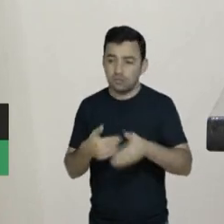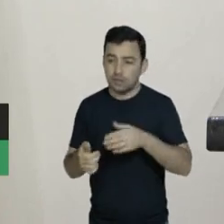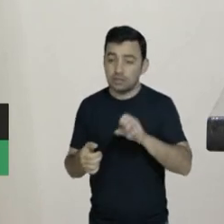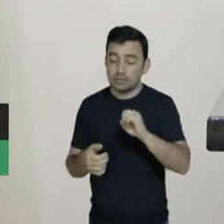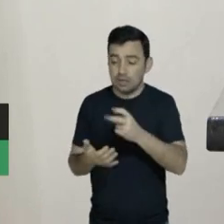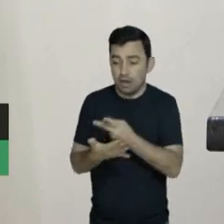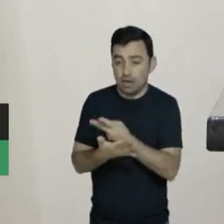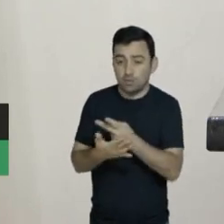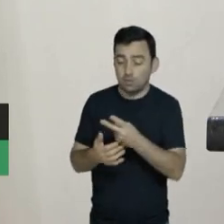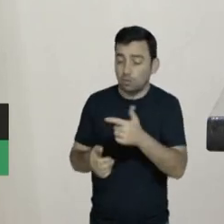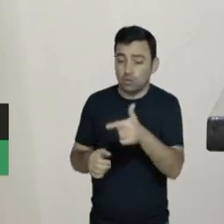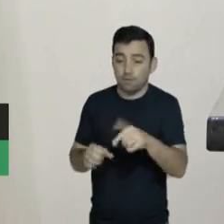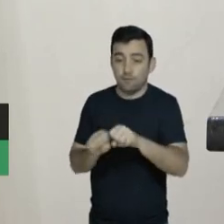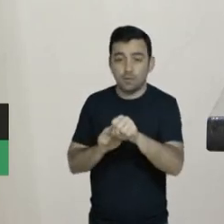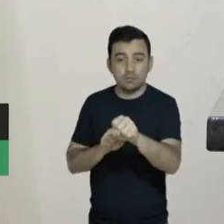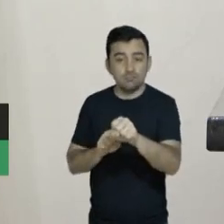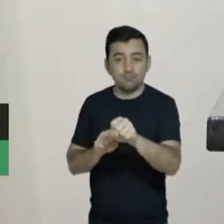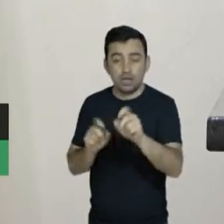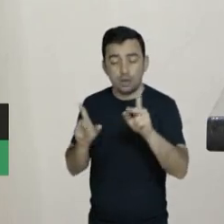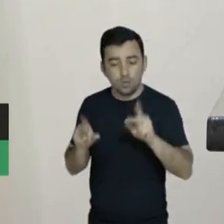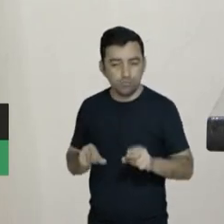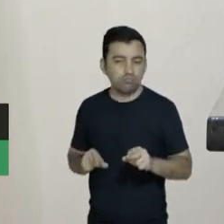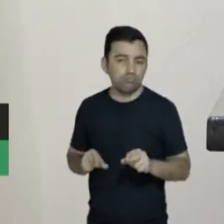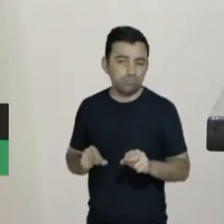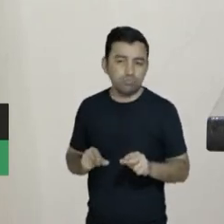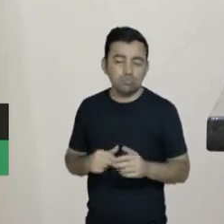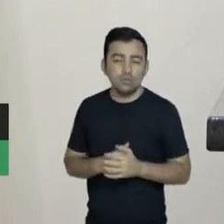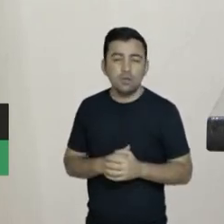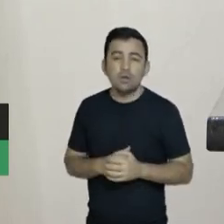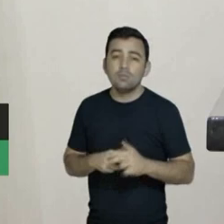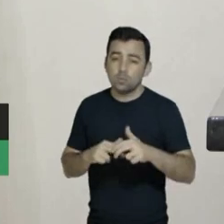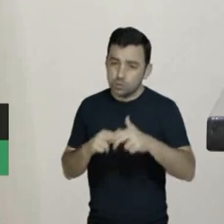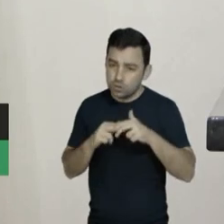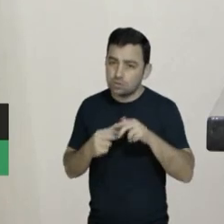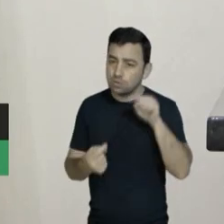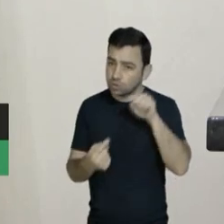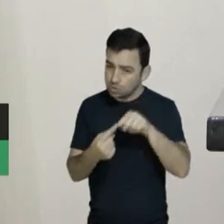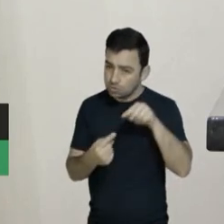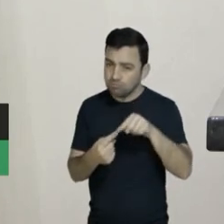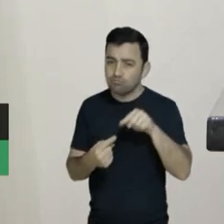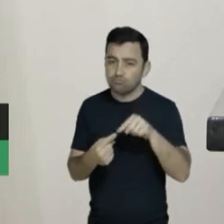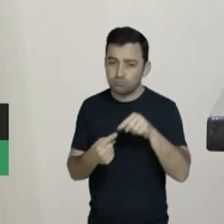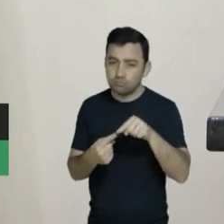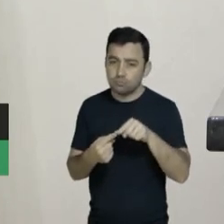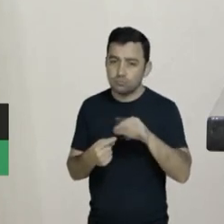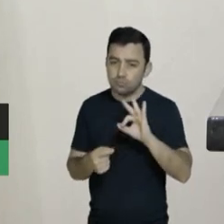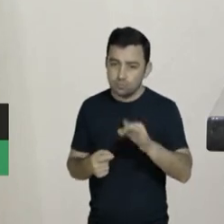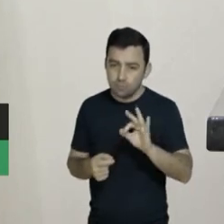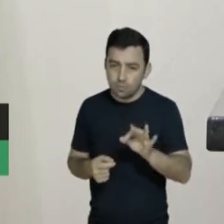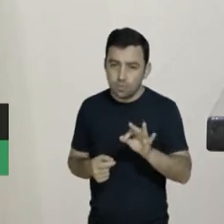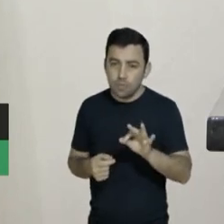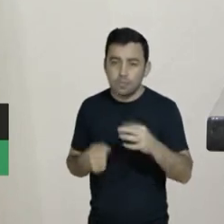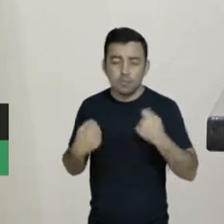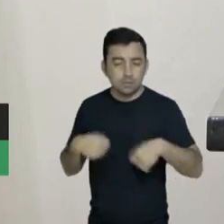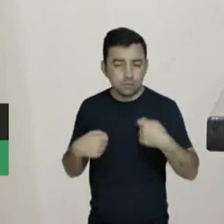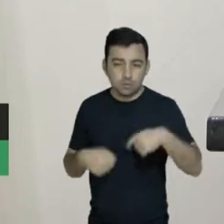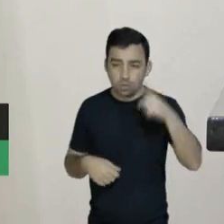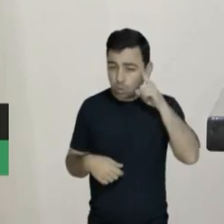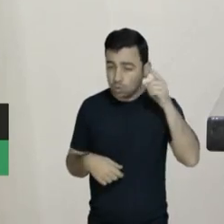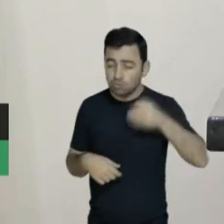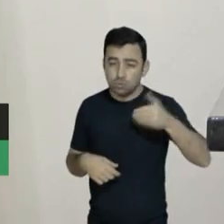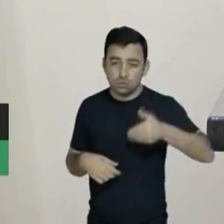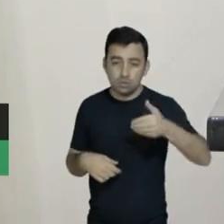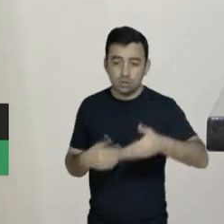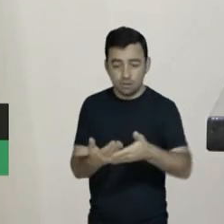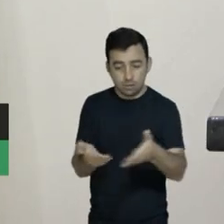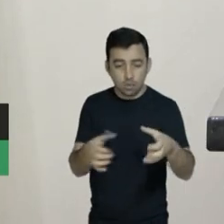clandestinamente. E é com esse objetivo, é com essa finalidade que se constrói o dia a dia dessas instituições que